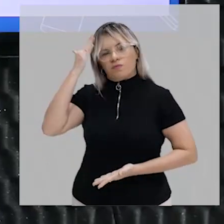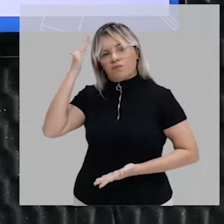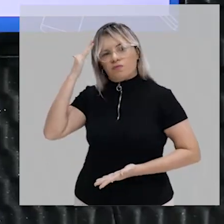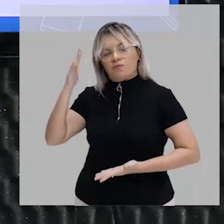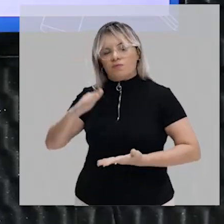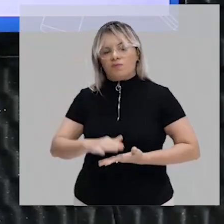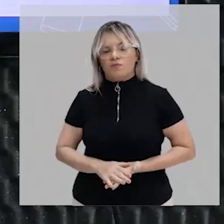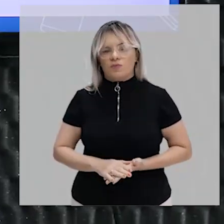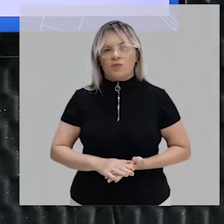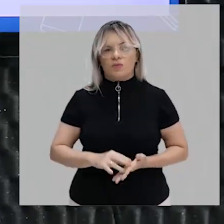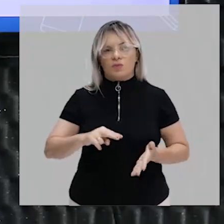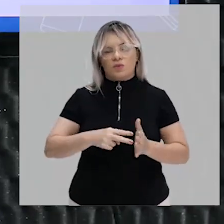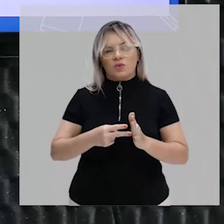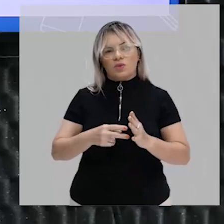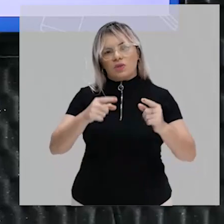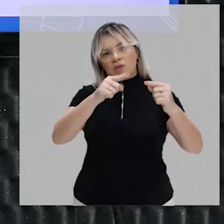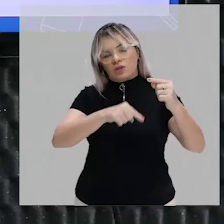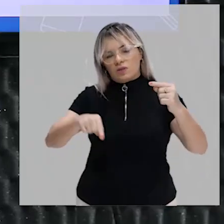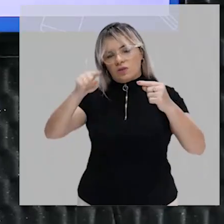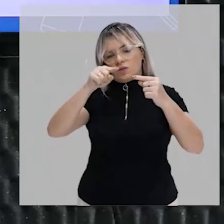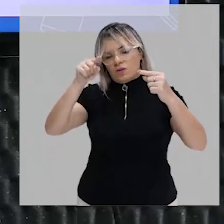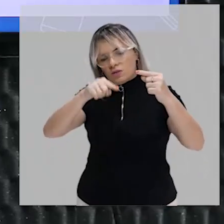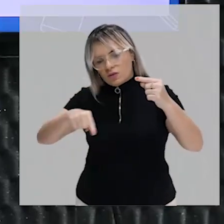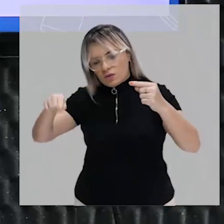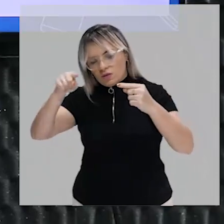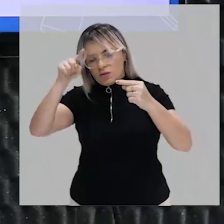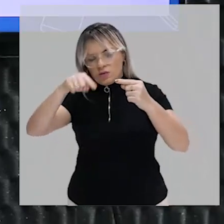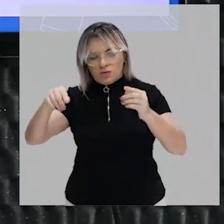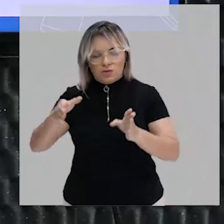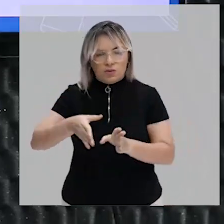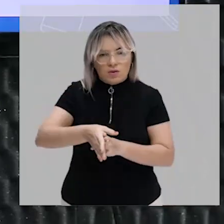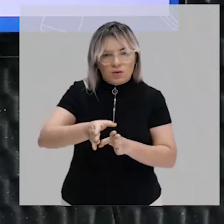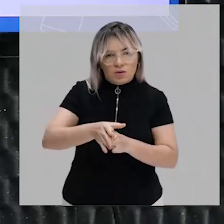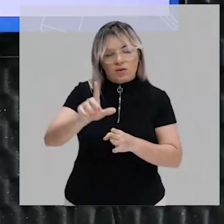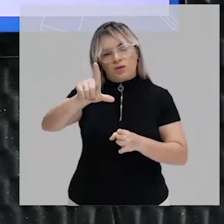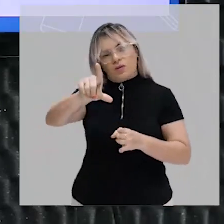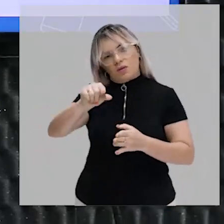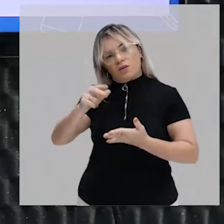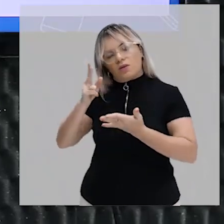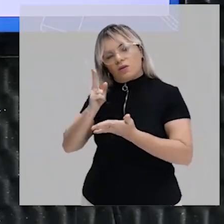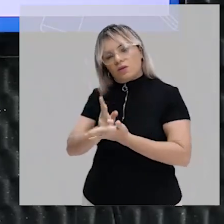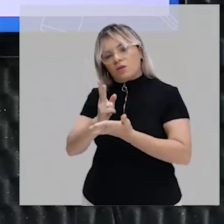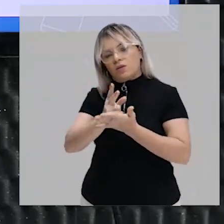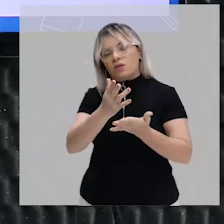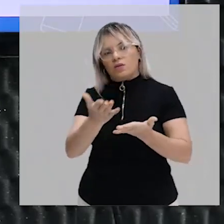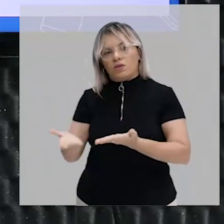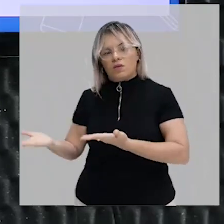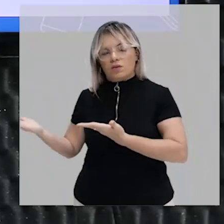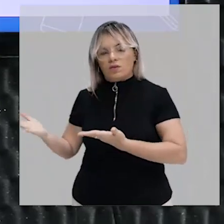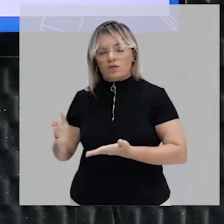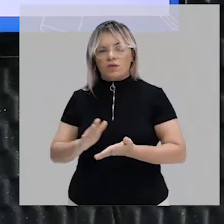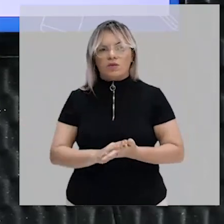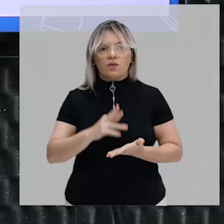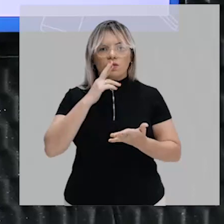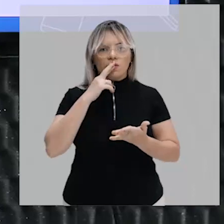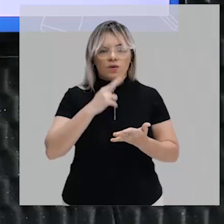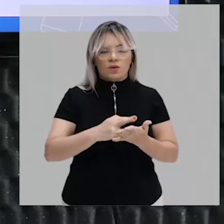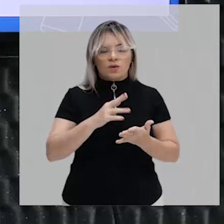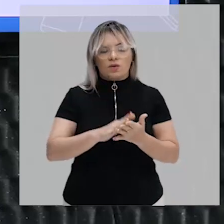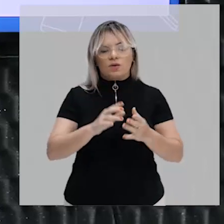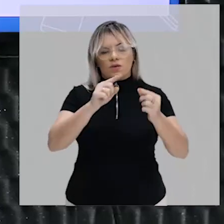Então, nesse sentido, deixo como sugestão, tá? Que vocês optem sempre pela representação, pela